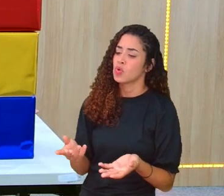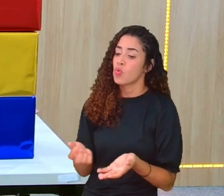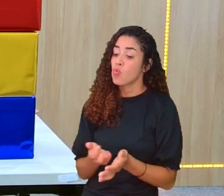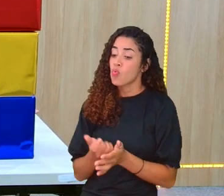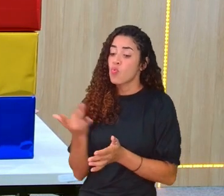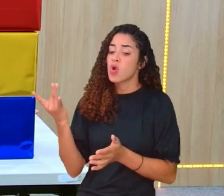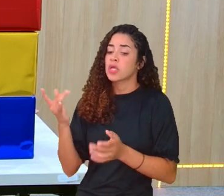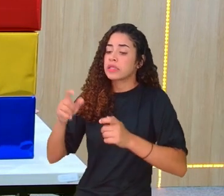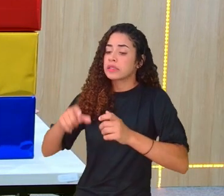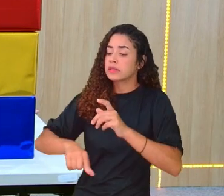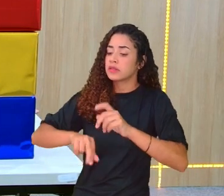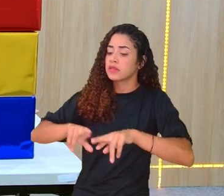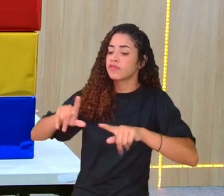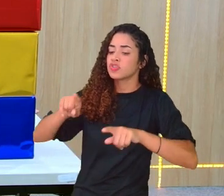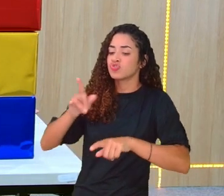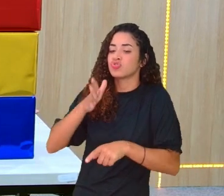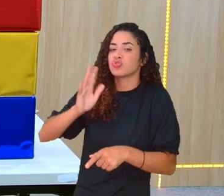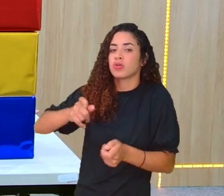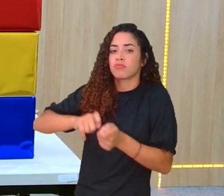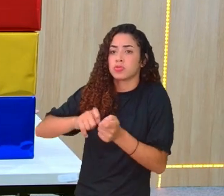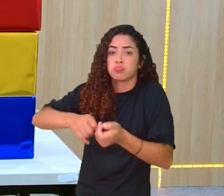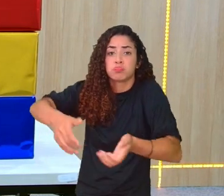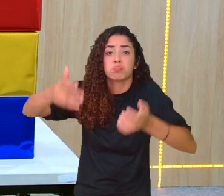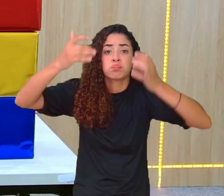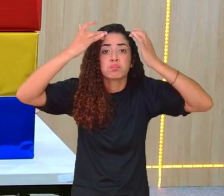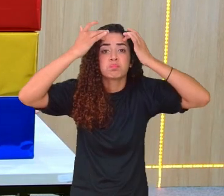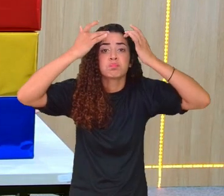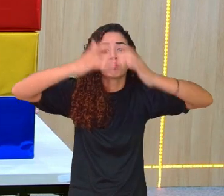quantas diferentes você já fez? Não sei.